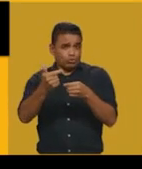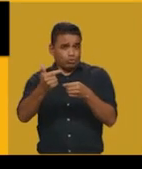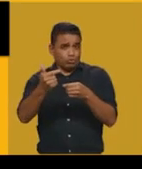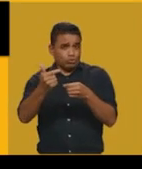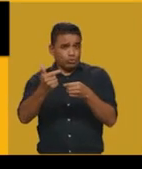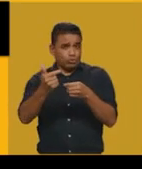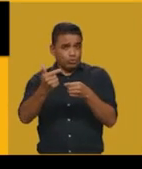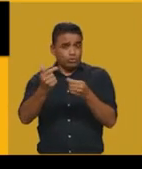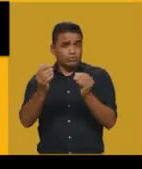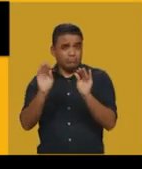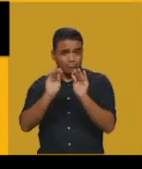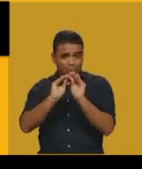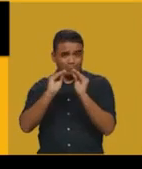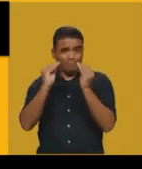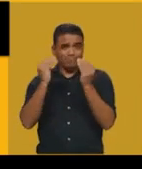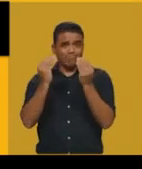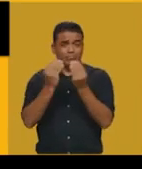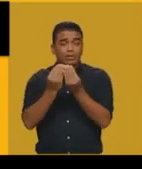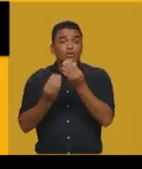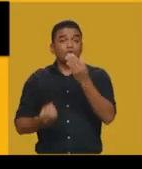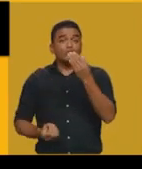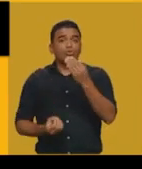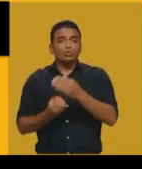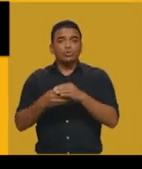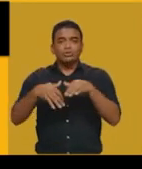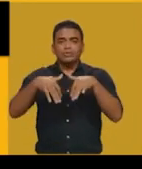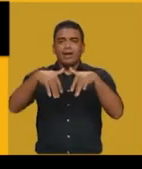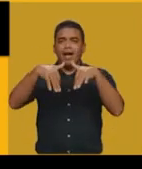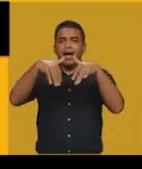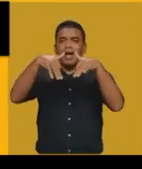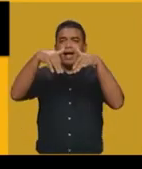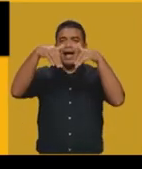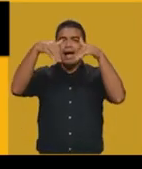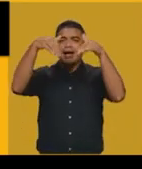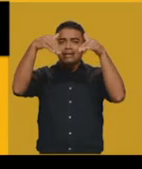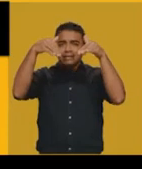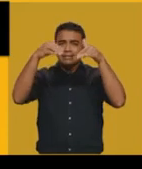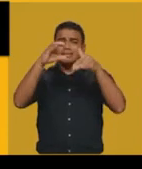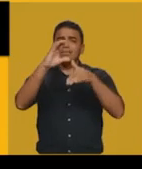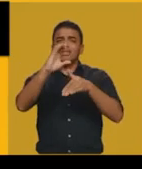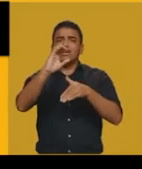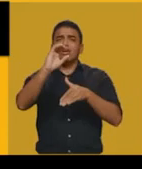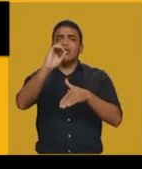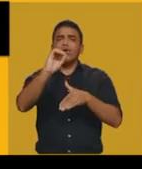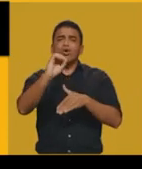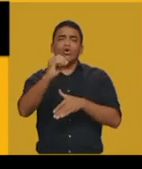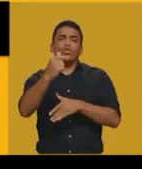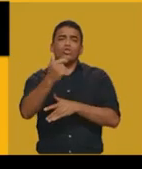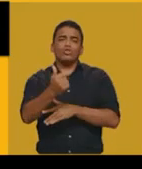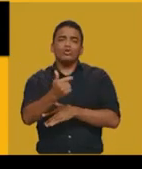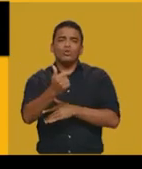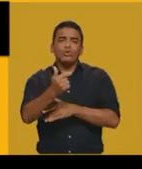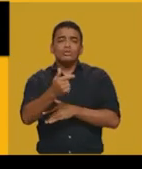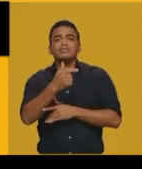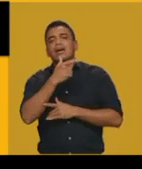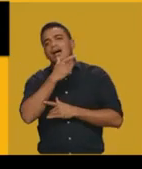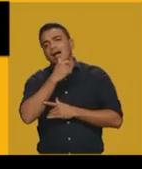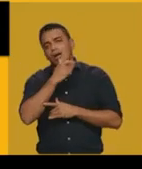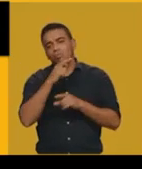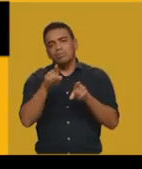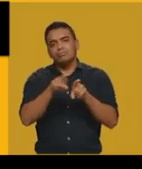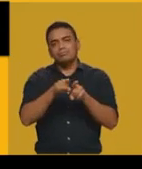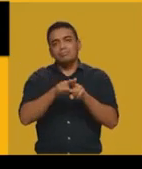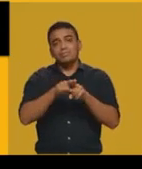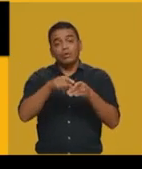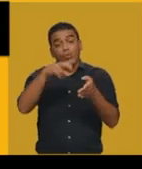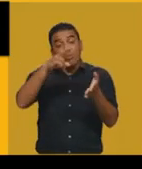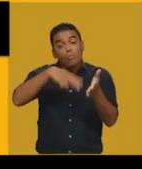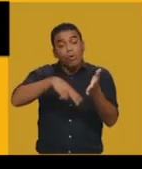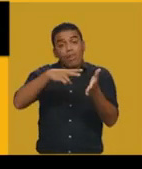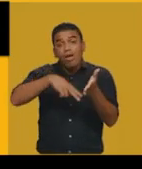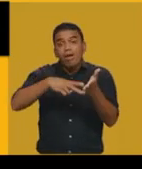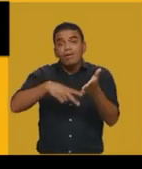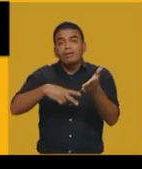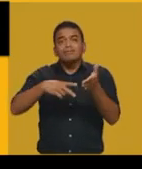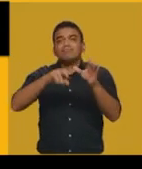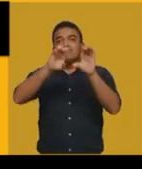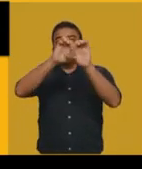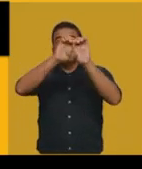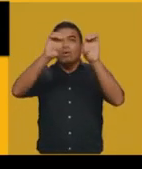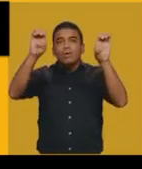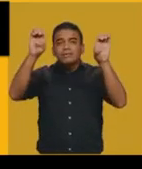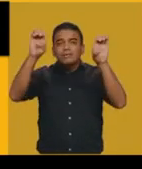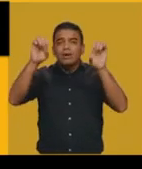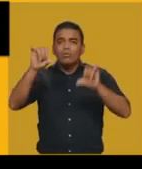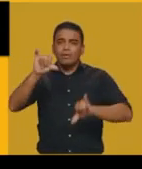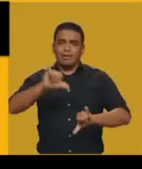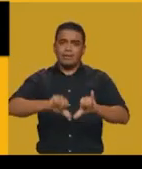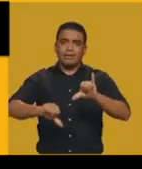nova substância o gás carbônico e a água. Então, como que nós lemos essa equação química? Então,